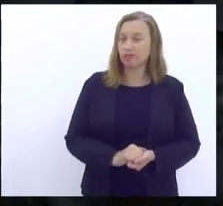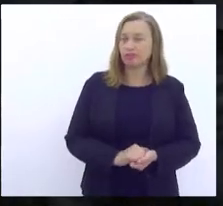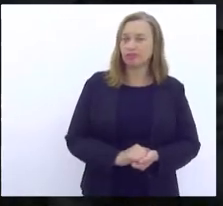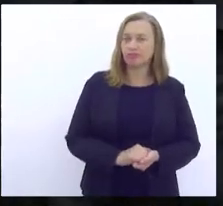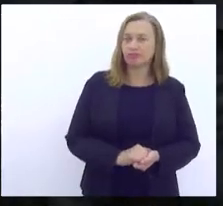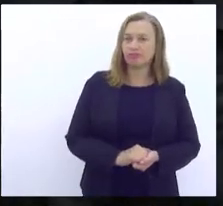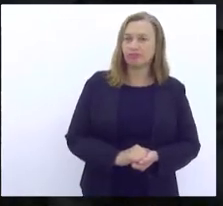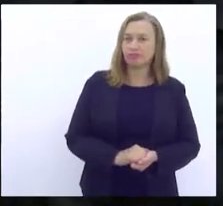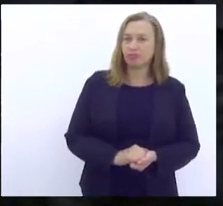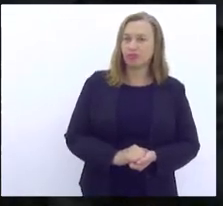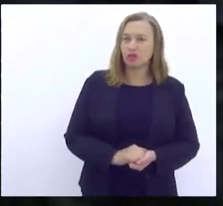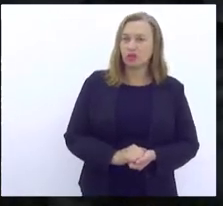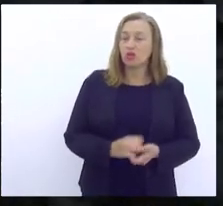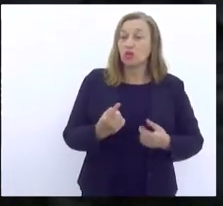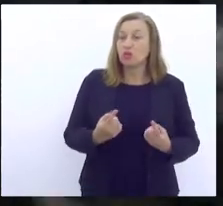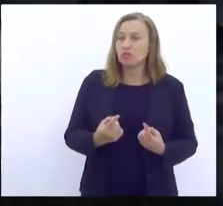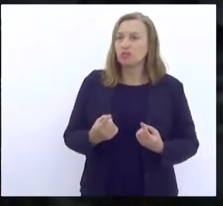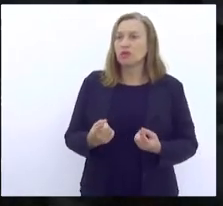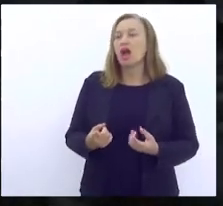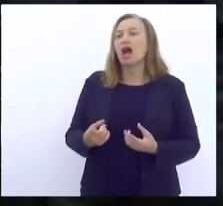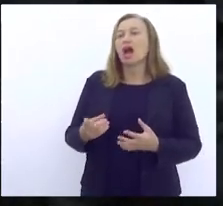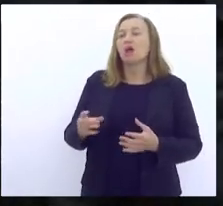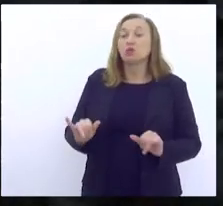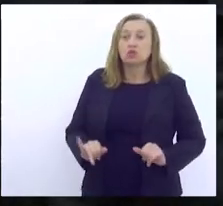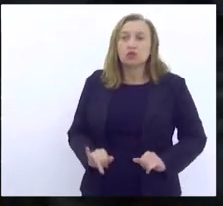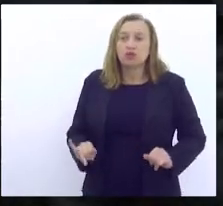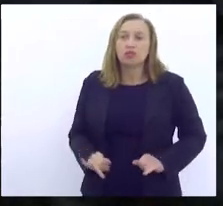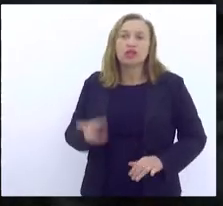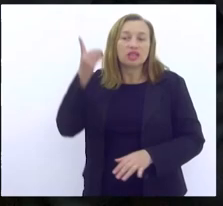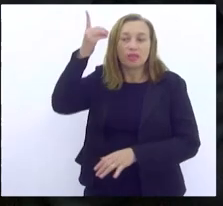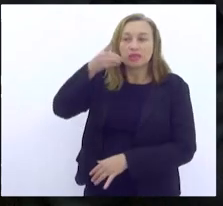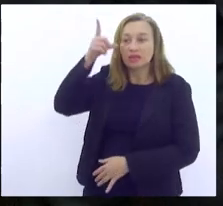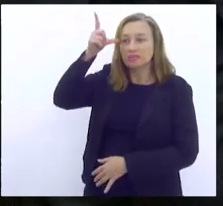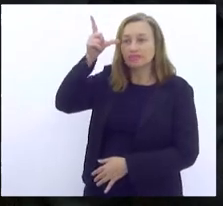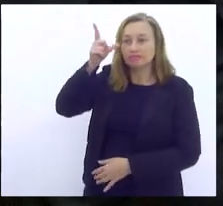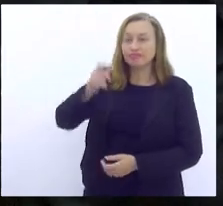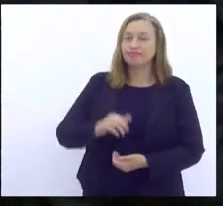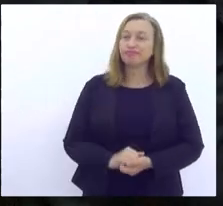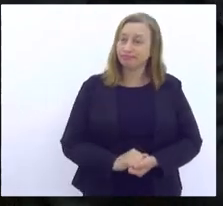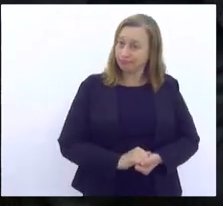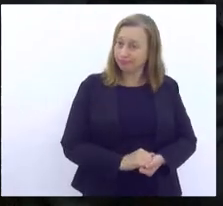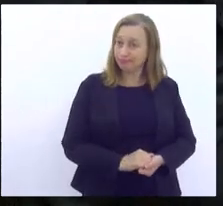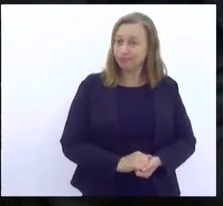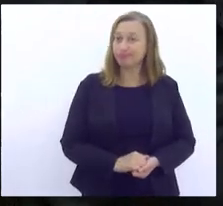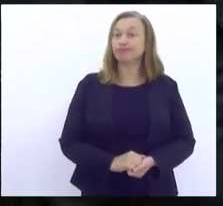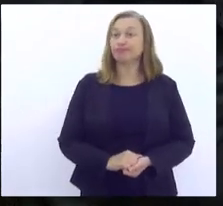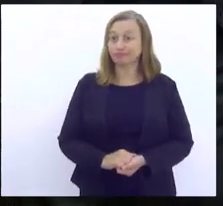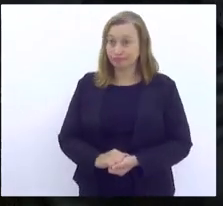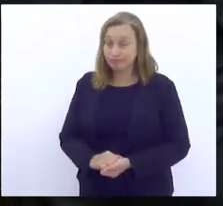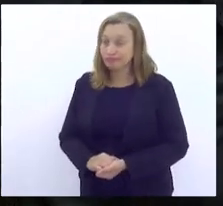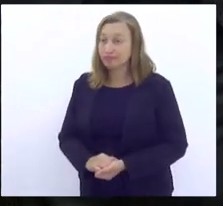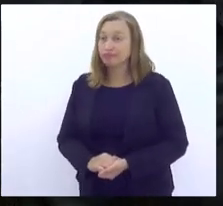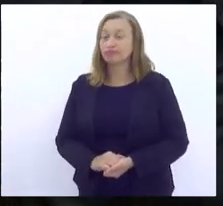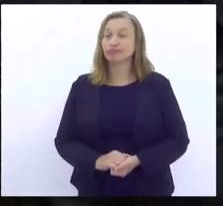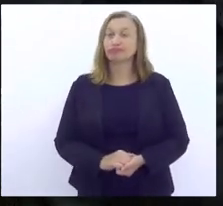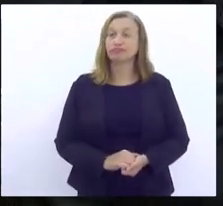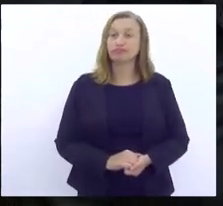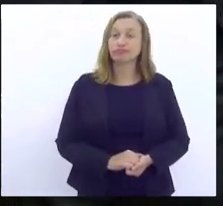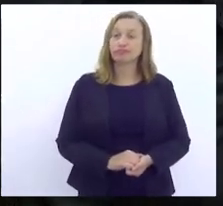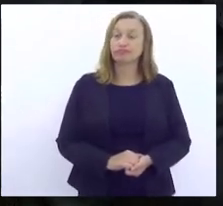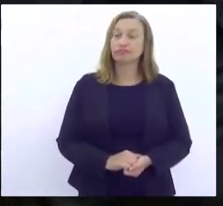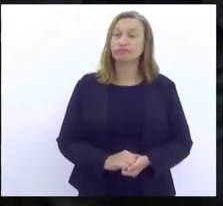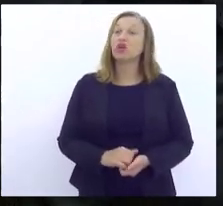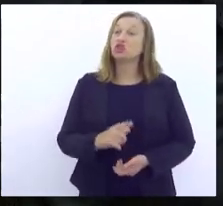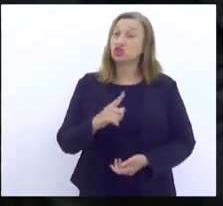nós tivemos o ataque à deputada Lucinha. Nós tivemos o triplo homicídio.